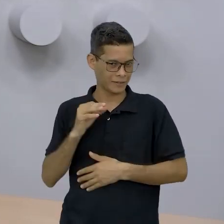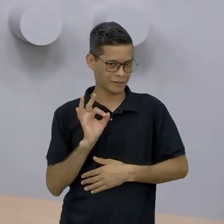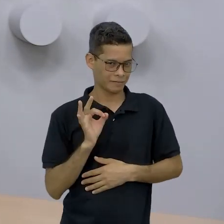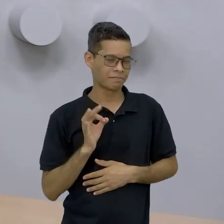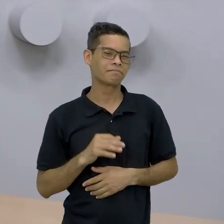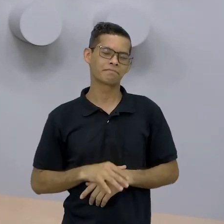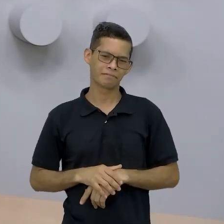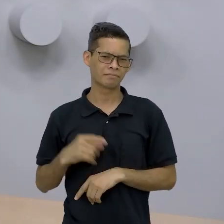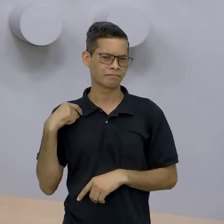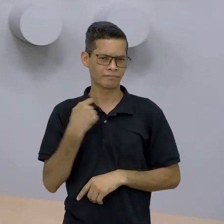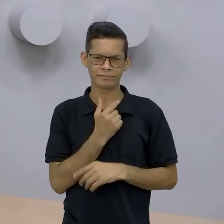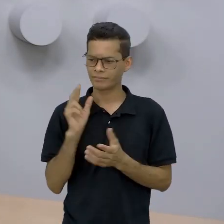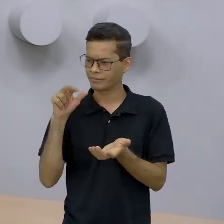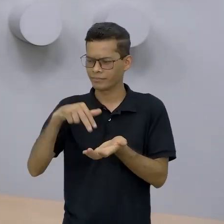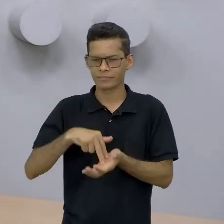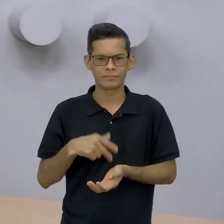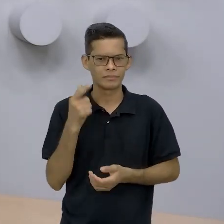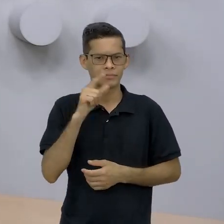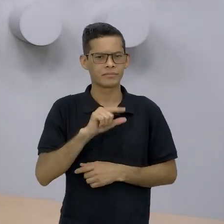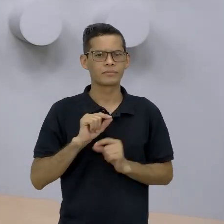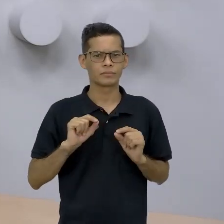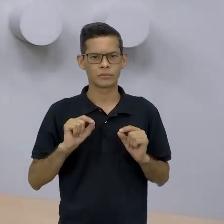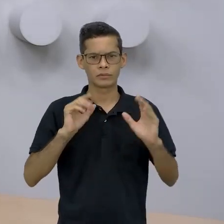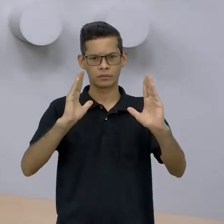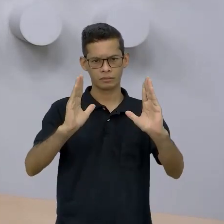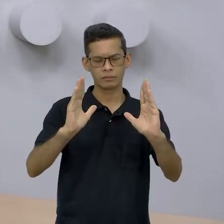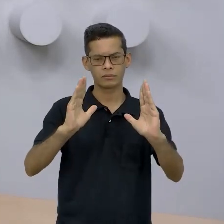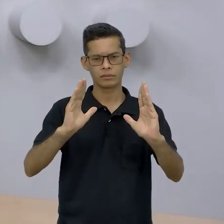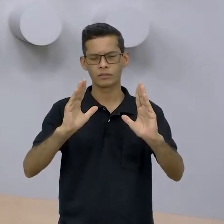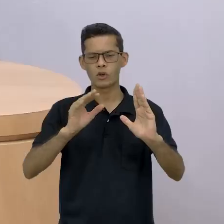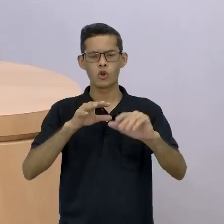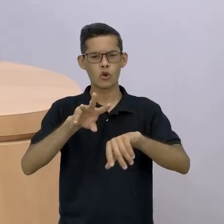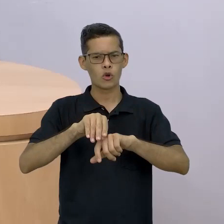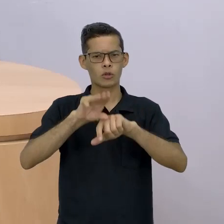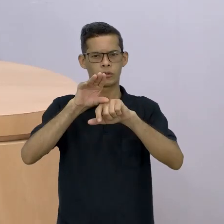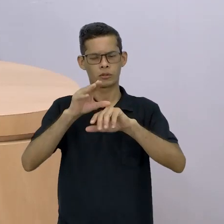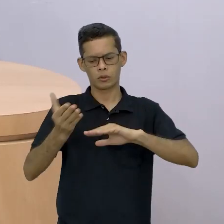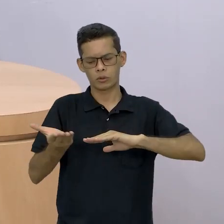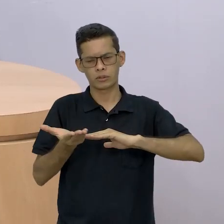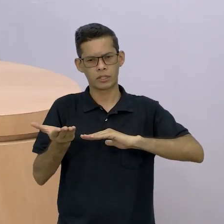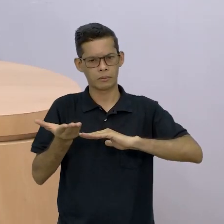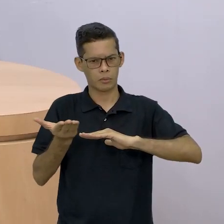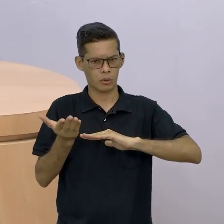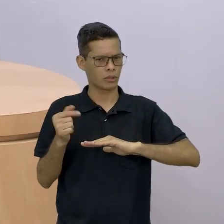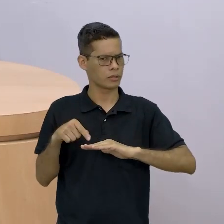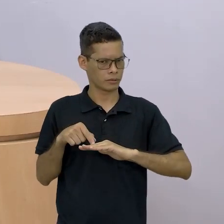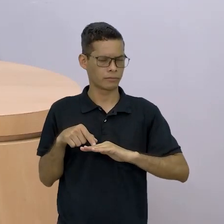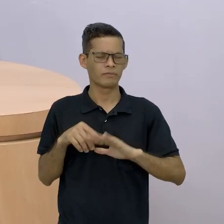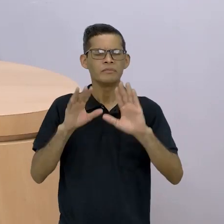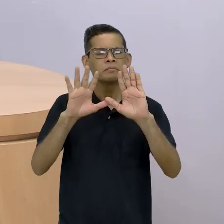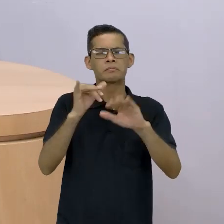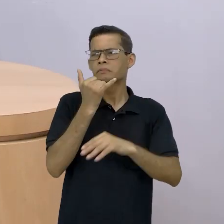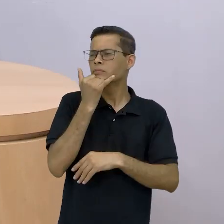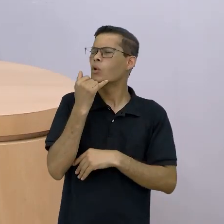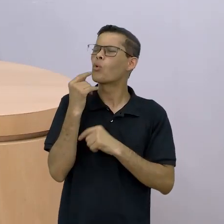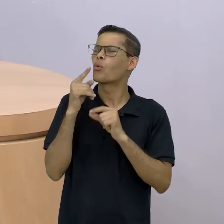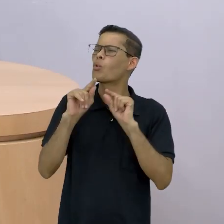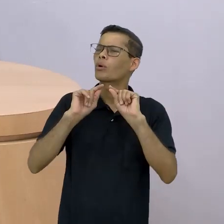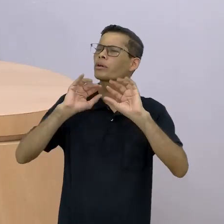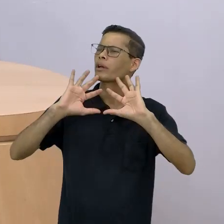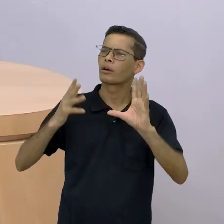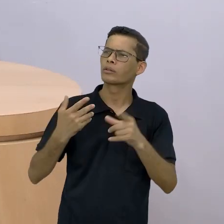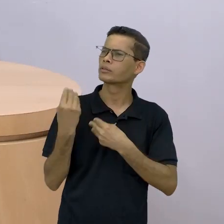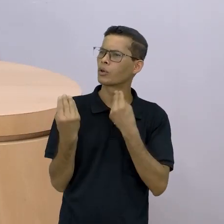E nós chegamos finalmente ao conhecimento contemporâneo. Mas o que aconteceu, professor? Para a gente